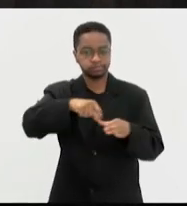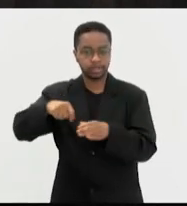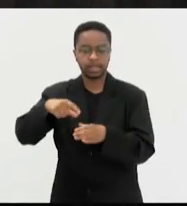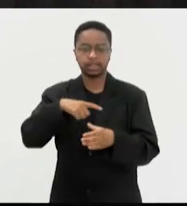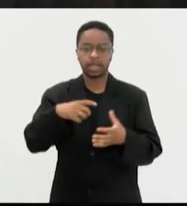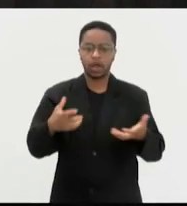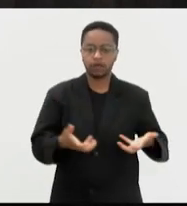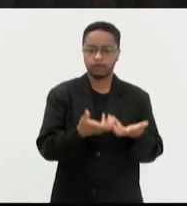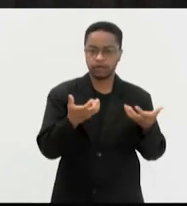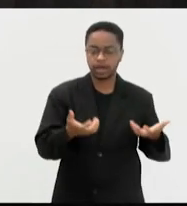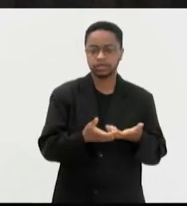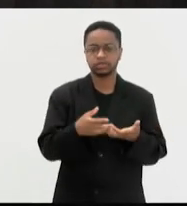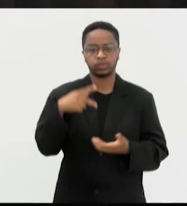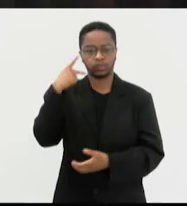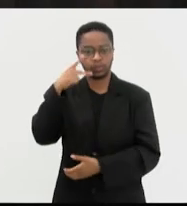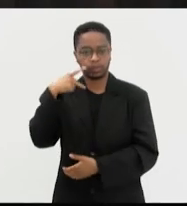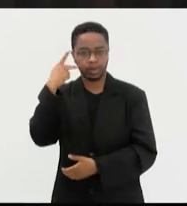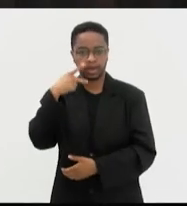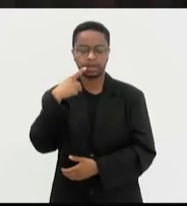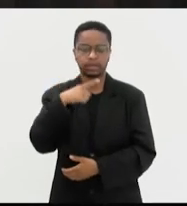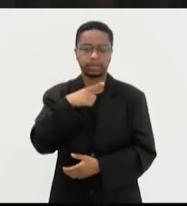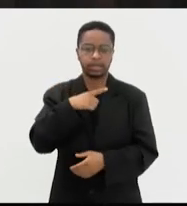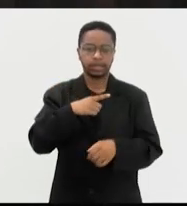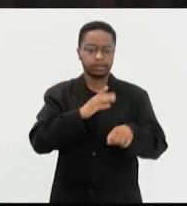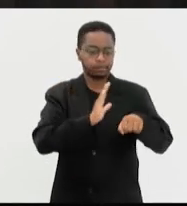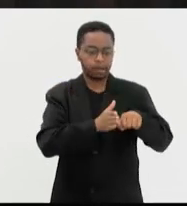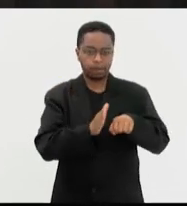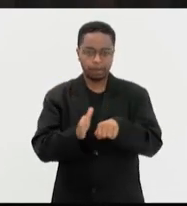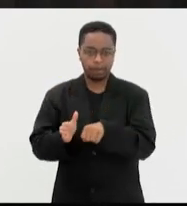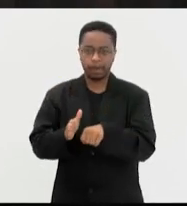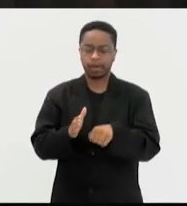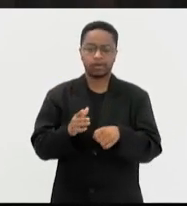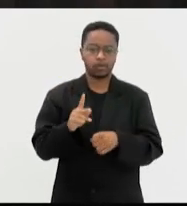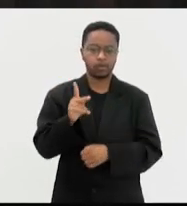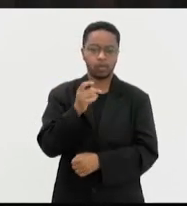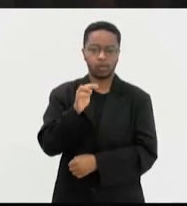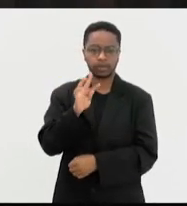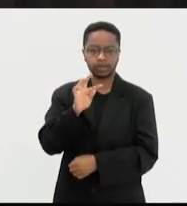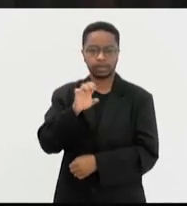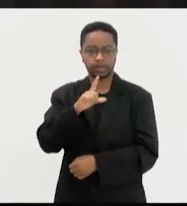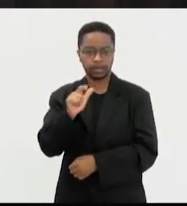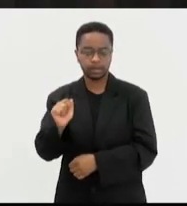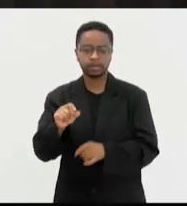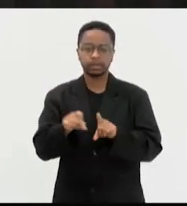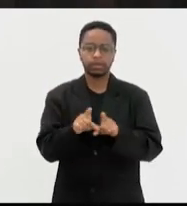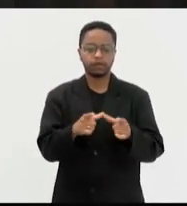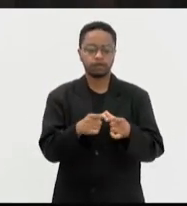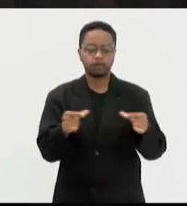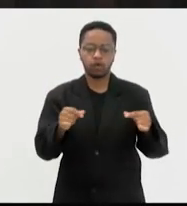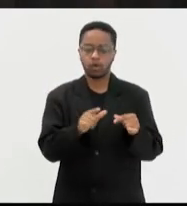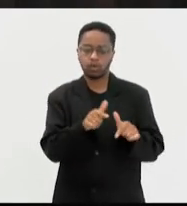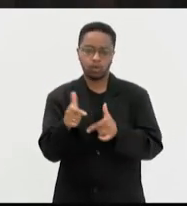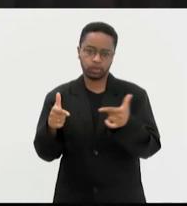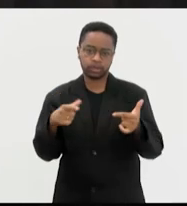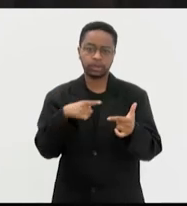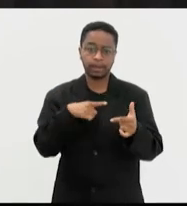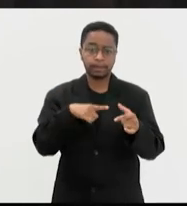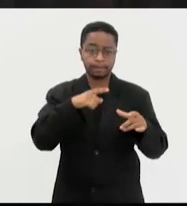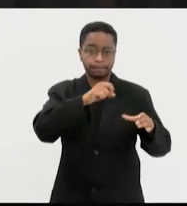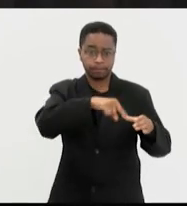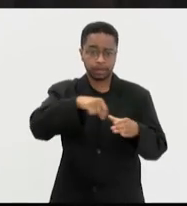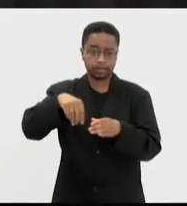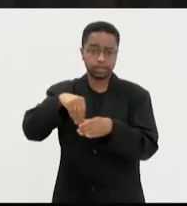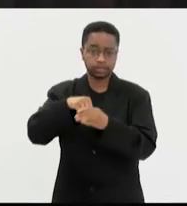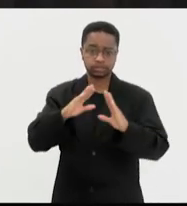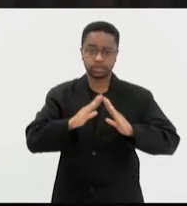alface tomate sala Cebolinha hortelã bertalha ele plantava isso tudo num quintal pequeno